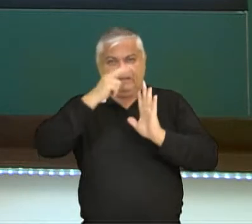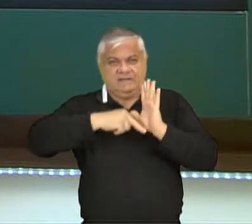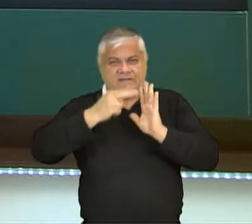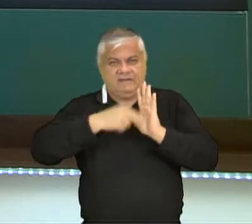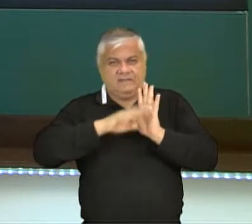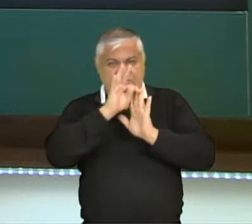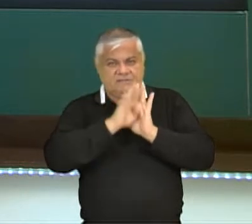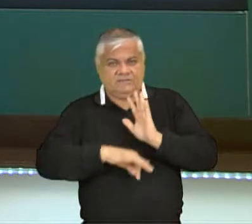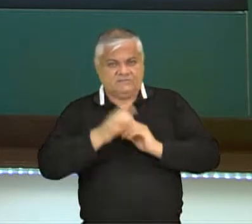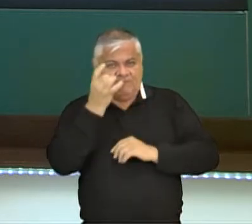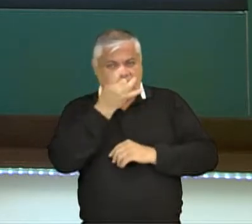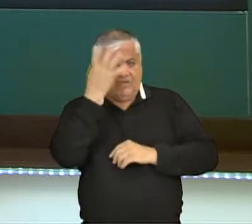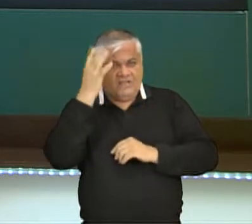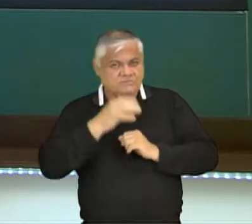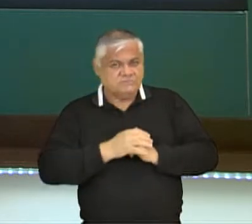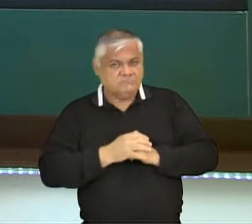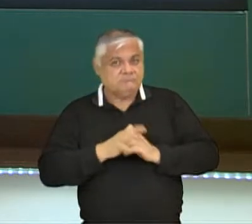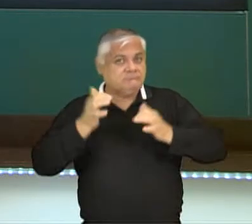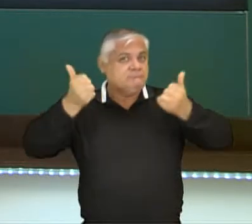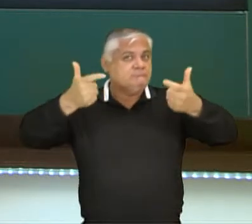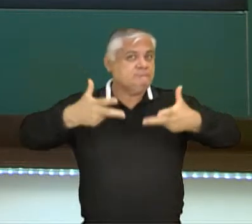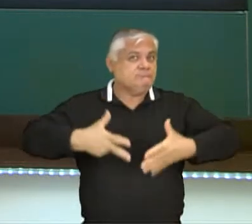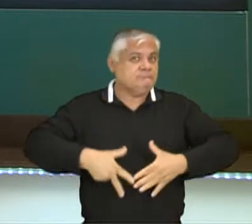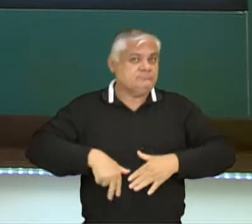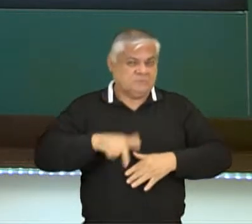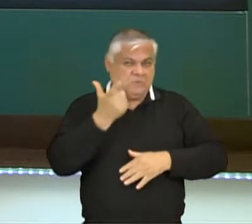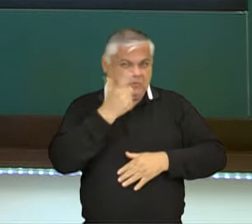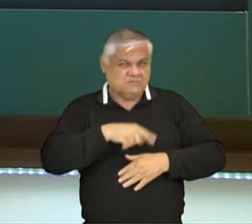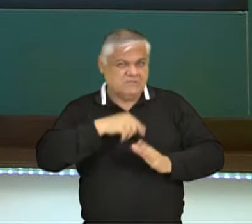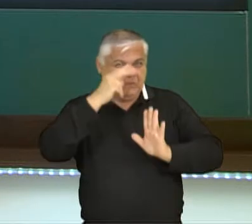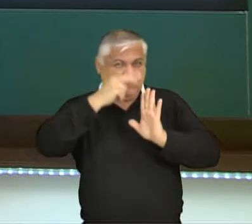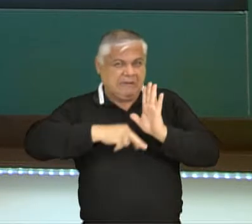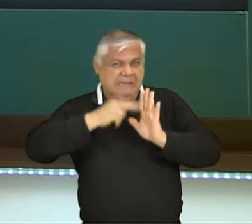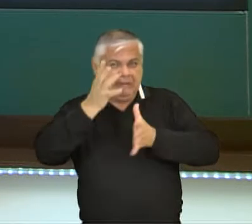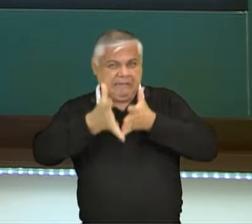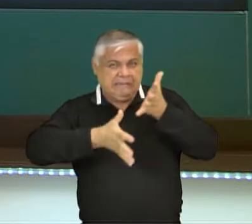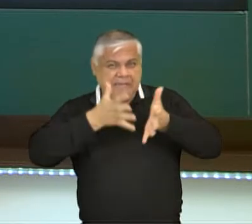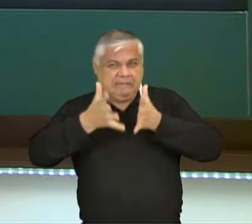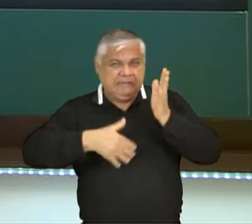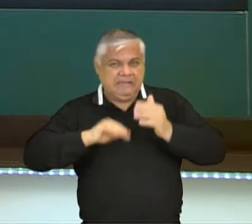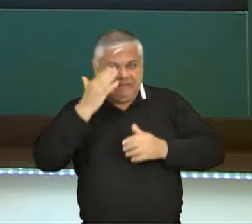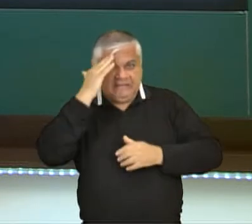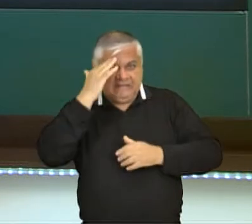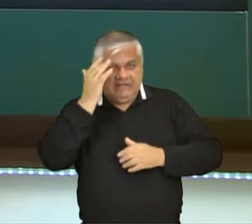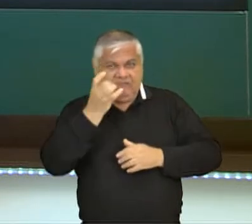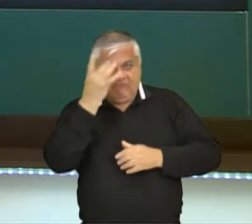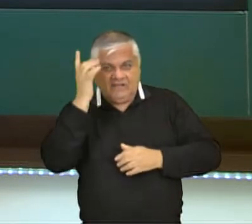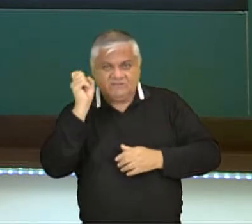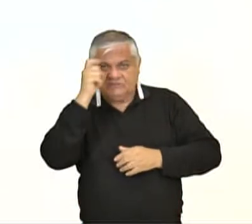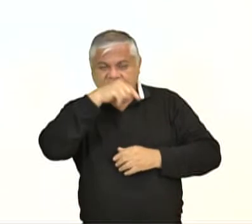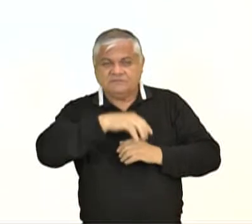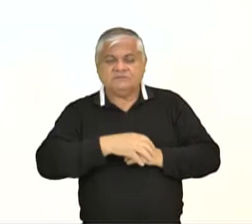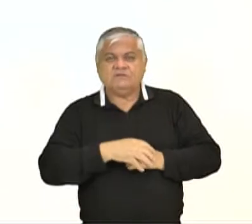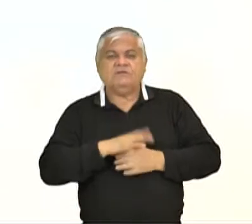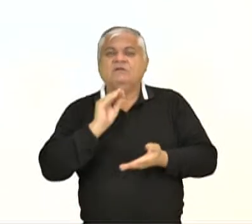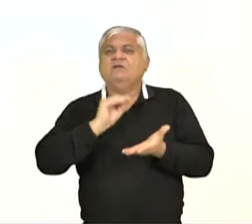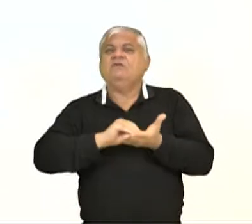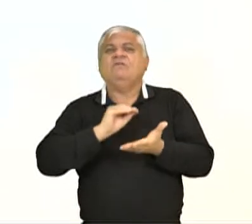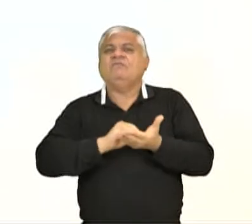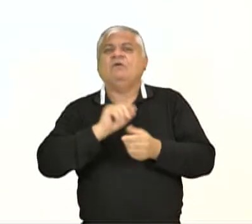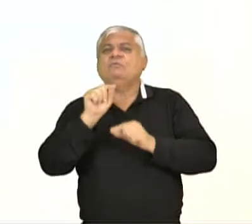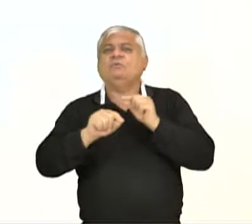1. Explique. E aí, será que vocês tiveram facilidade em lê-lo? Em sua opinião, o que falta